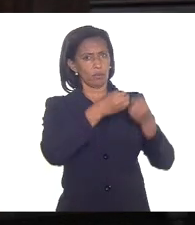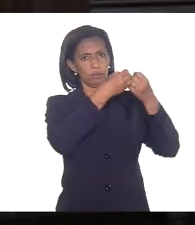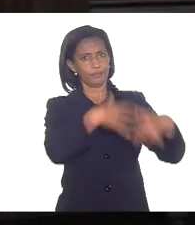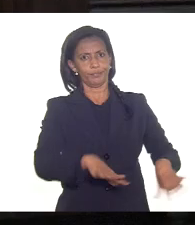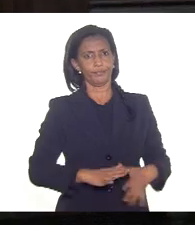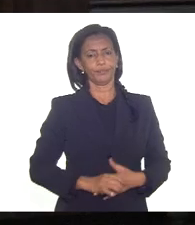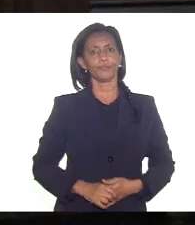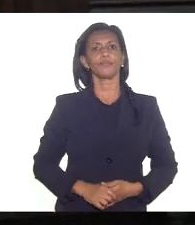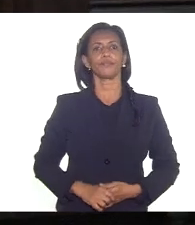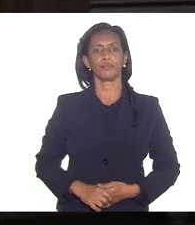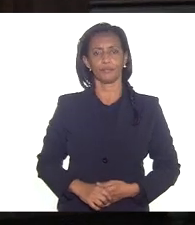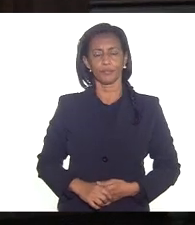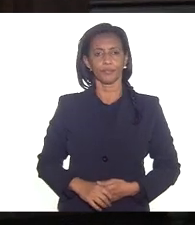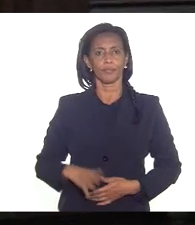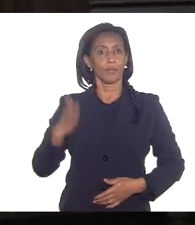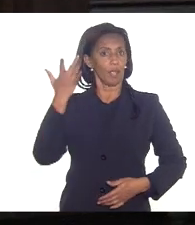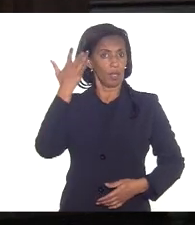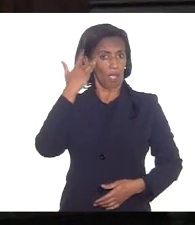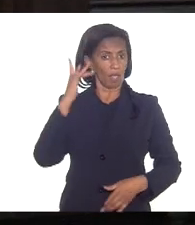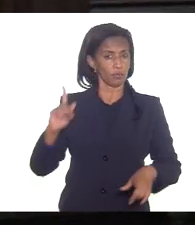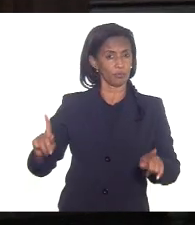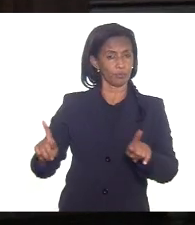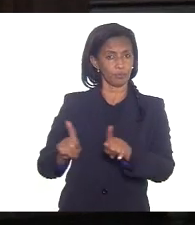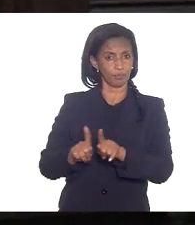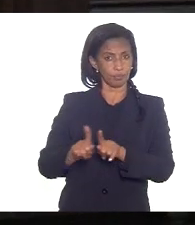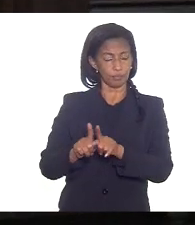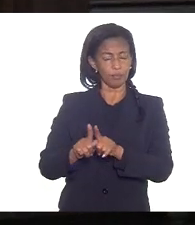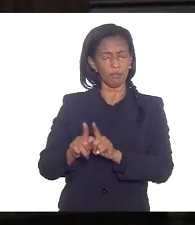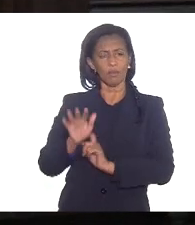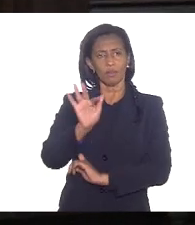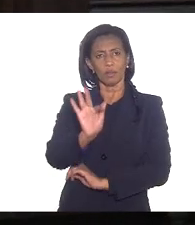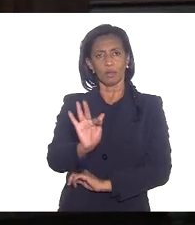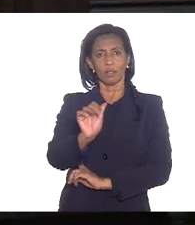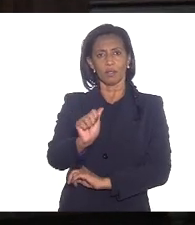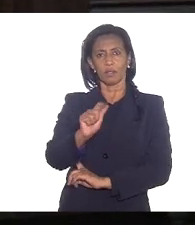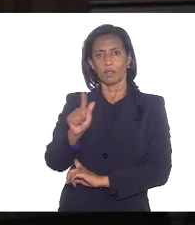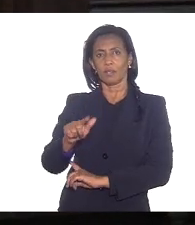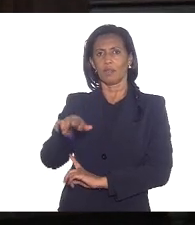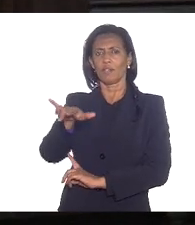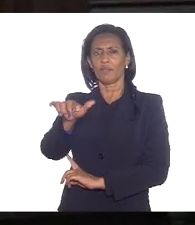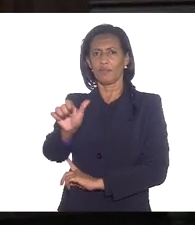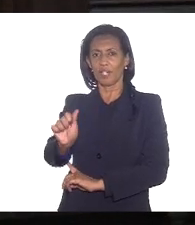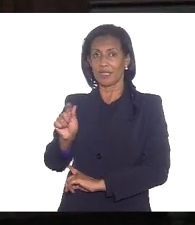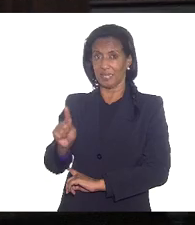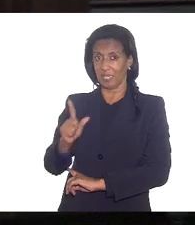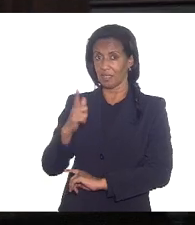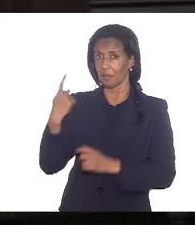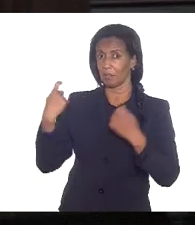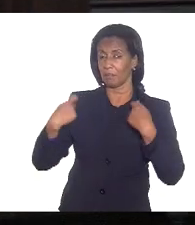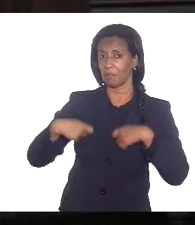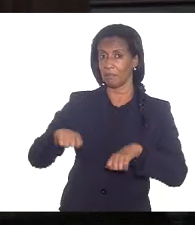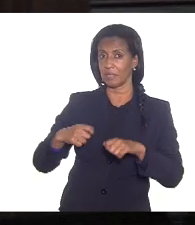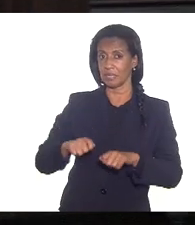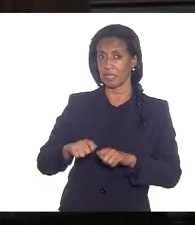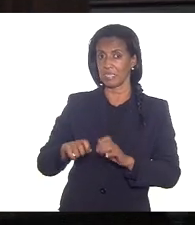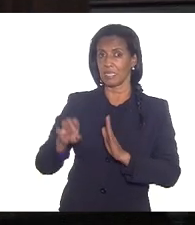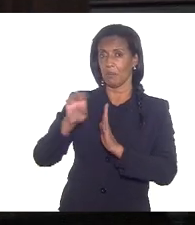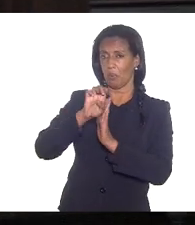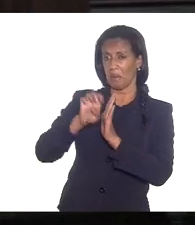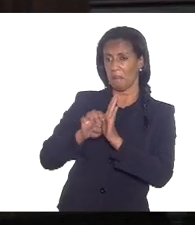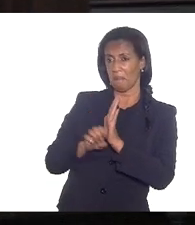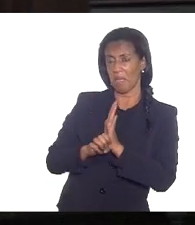derrubado e é show seu presente que a fazenda tem que reduzir propor